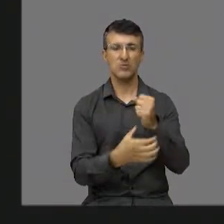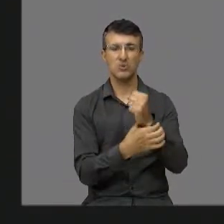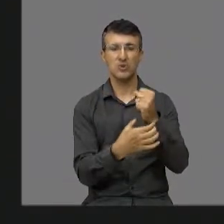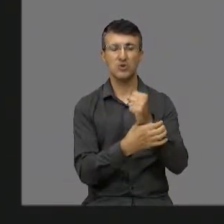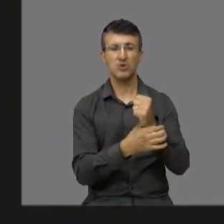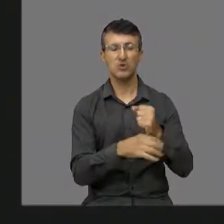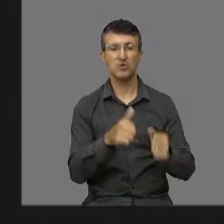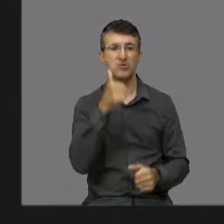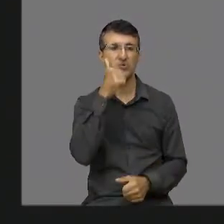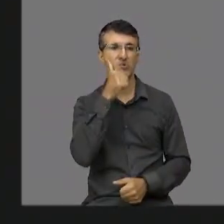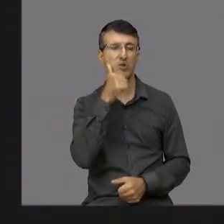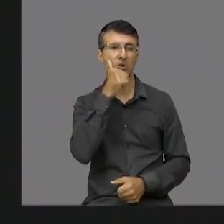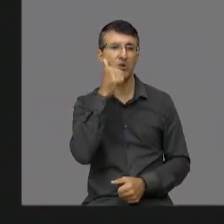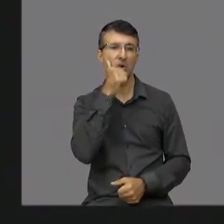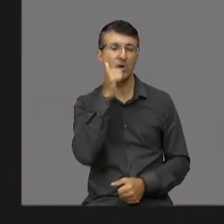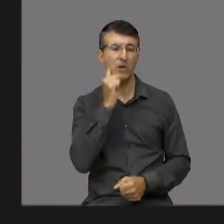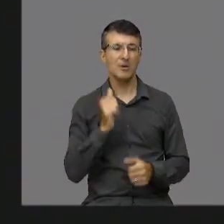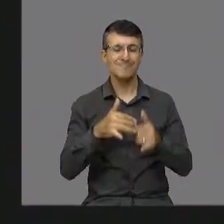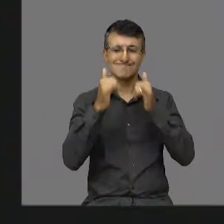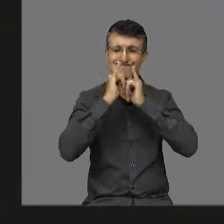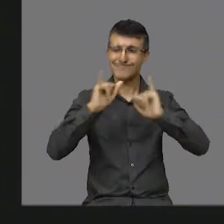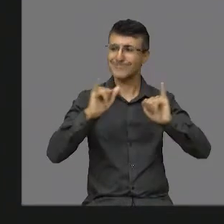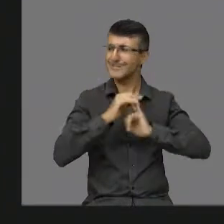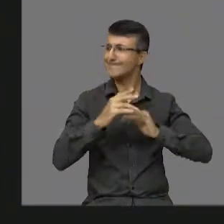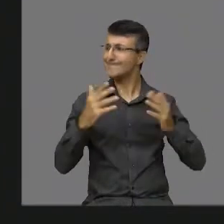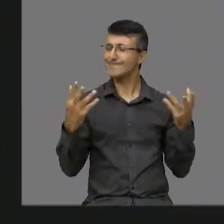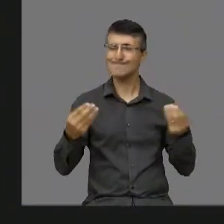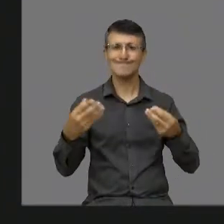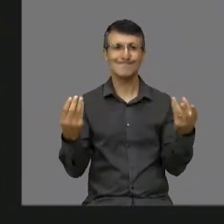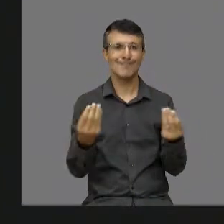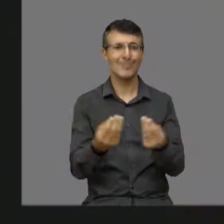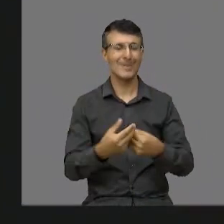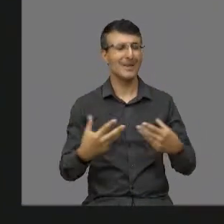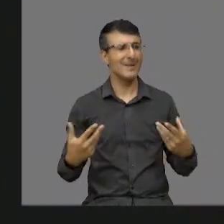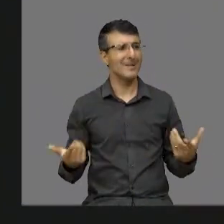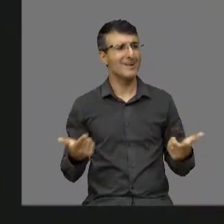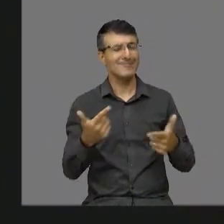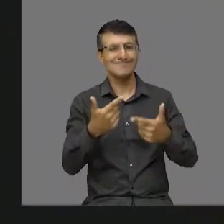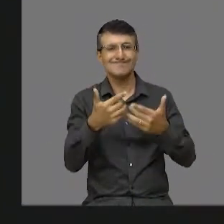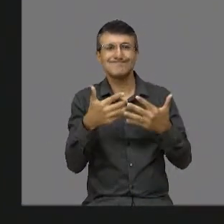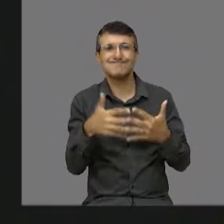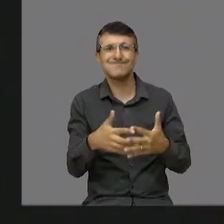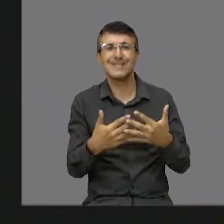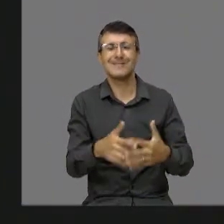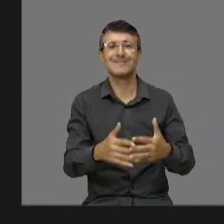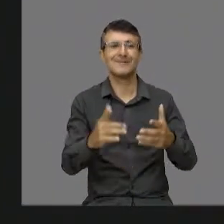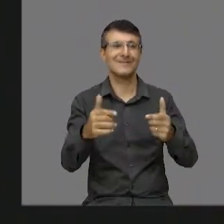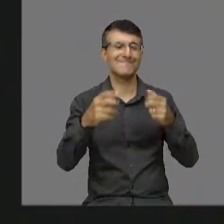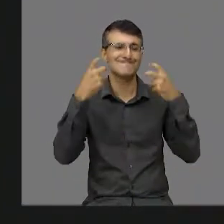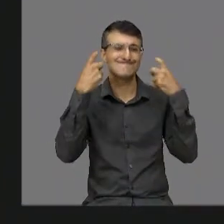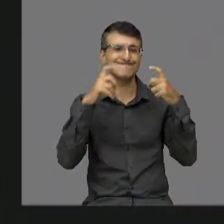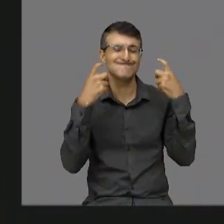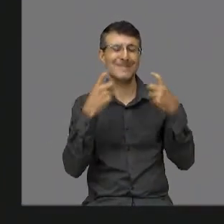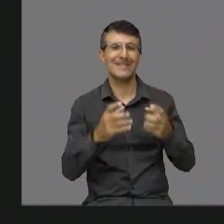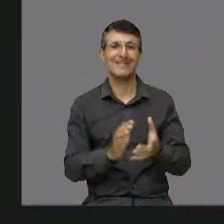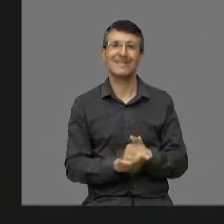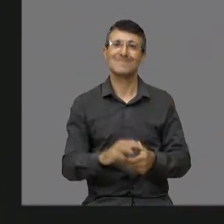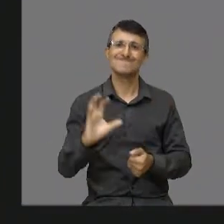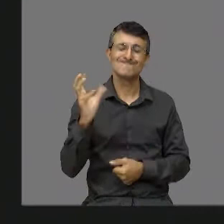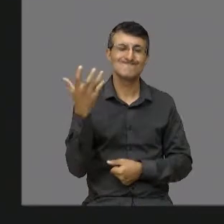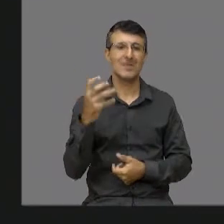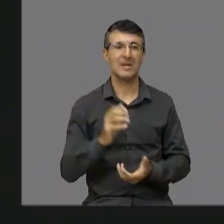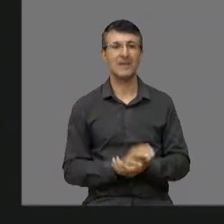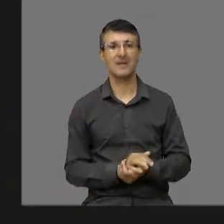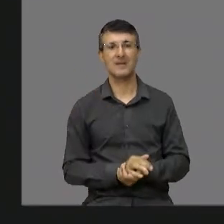que tanta informação tem, ainda isso, infelizmente, acontece. A Defensoria Pública tem um papel muito importante, né, na sociedade, na nossa